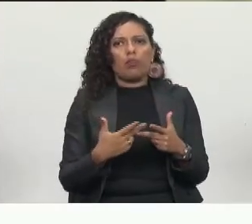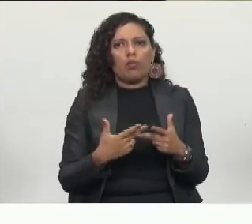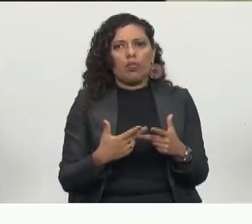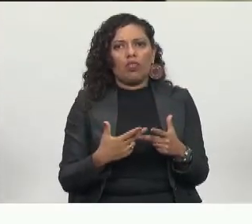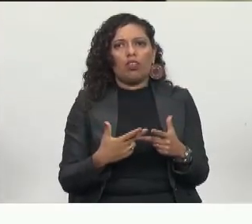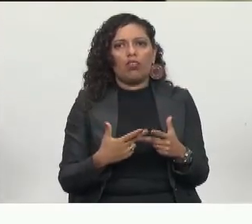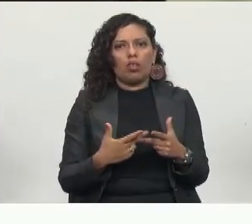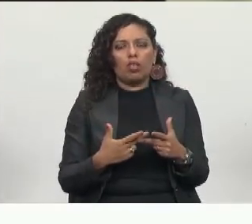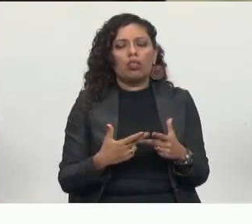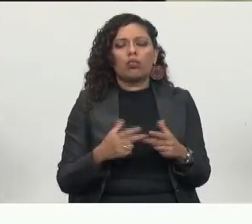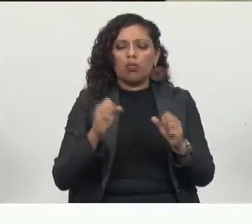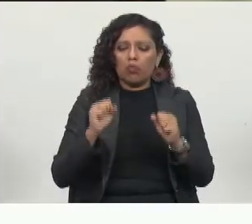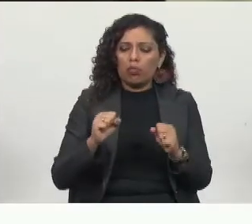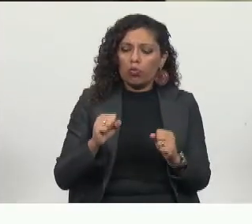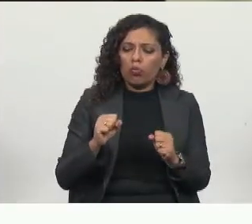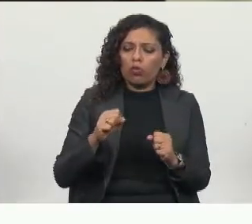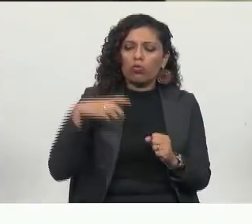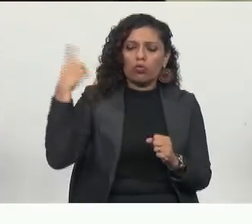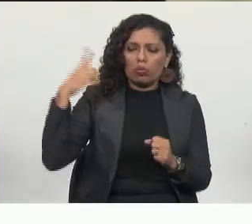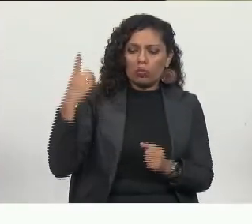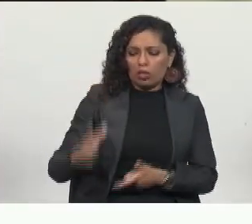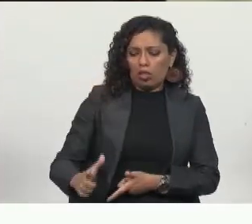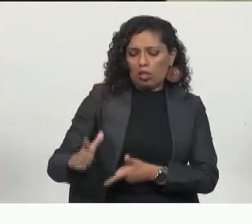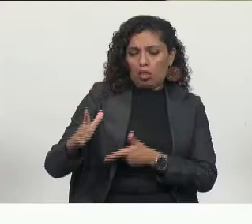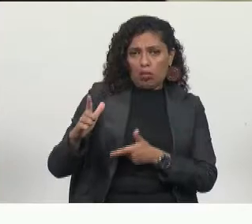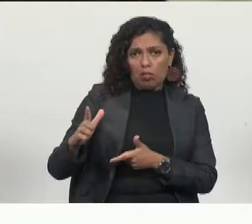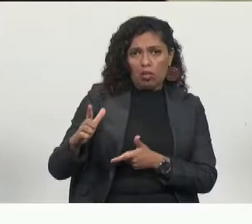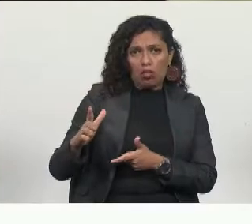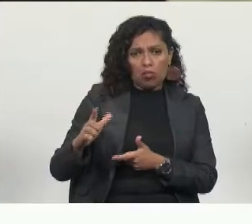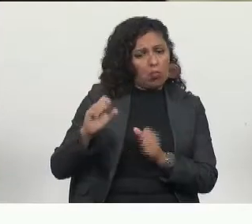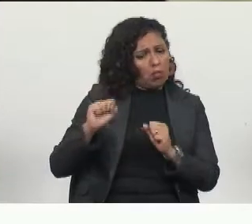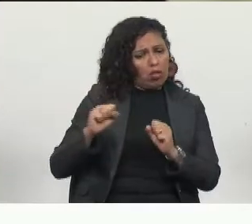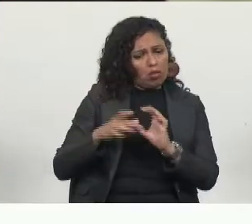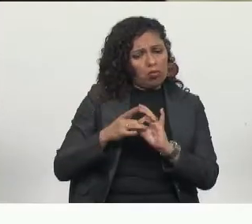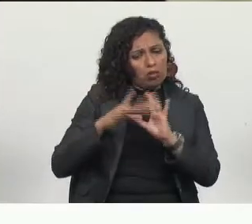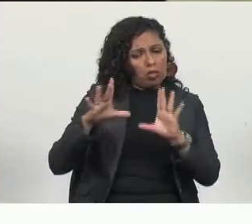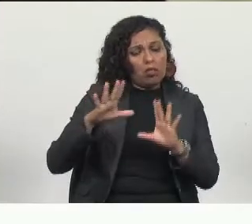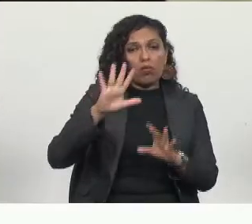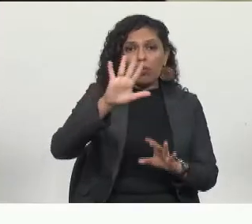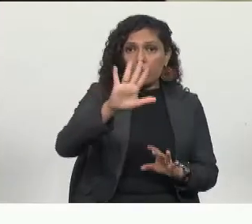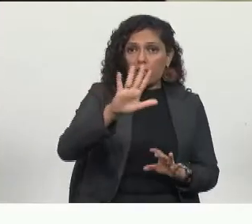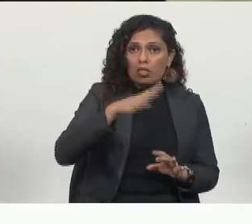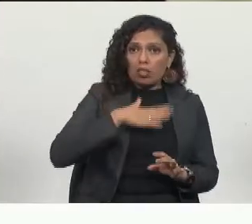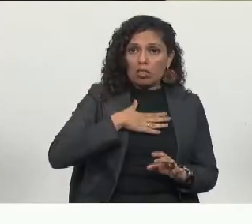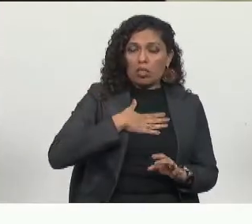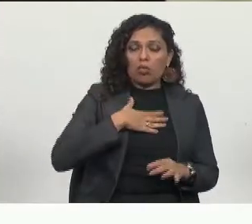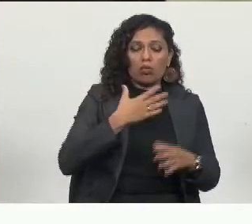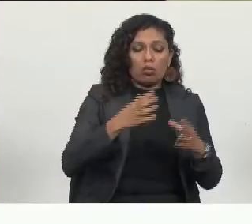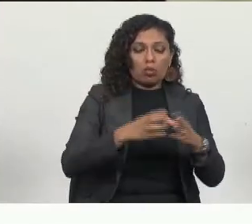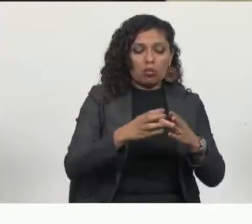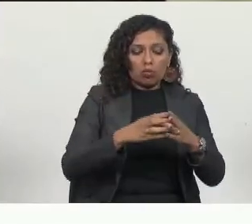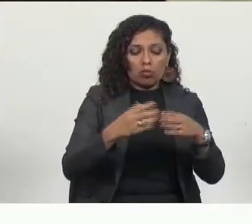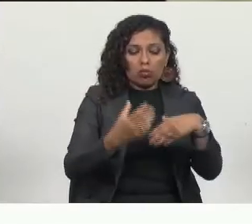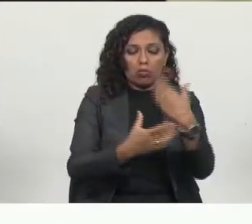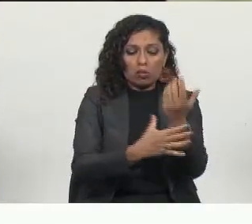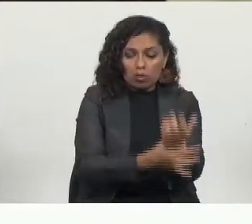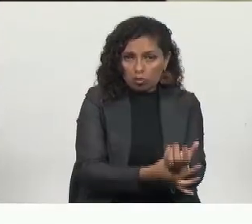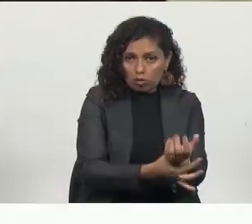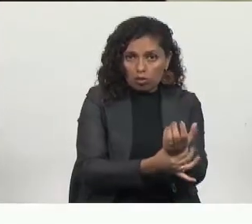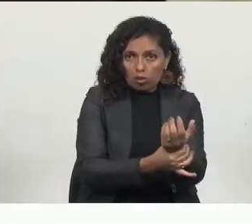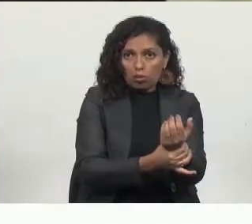armar o deputado estadual que se sinta ameaçado, eu próprio sou da Comissão de Segurança, enfrento vários outros